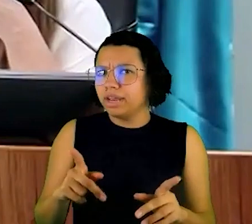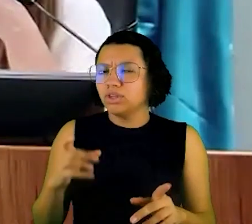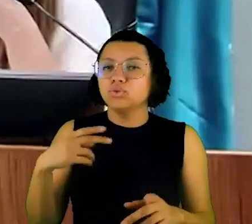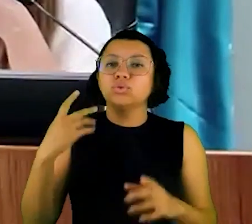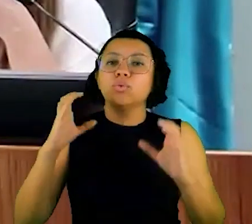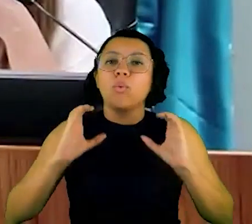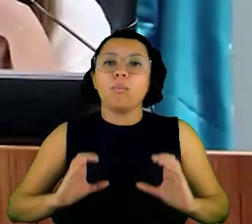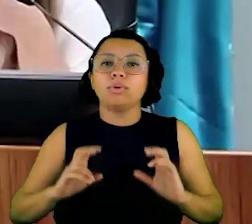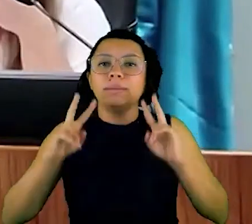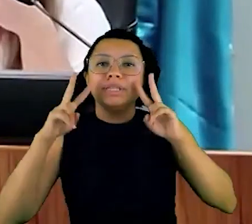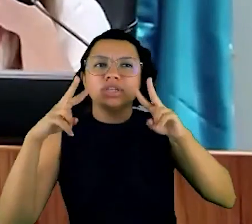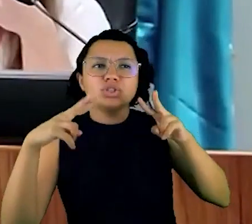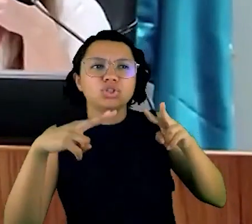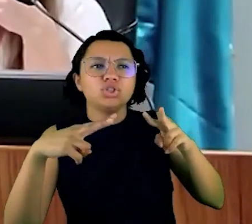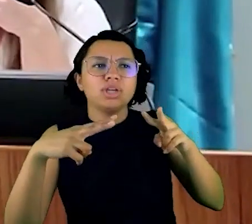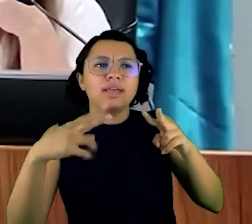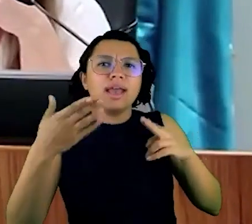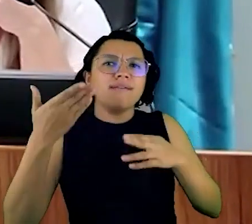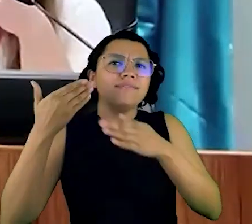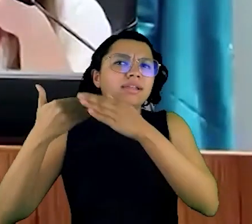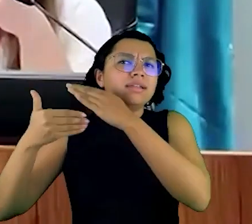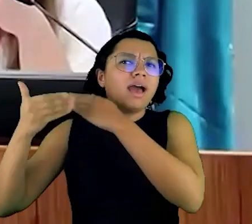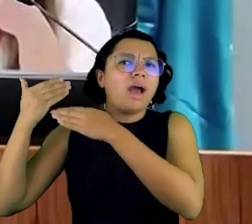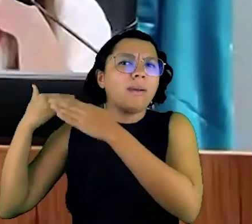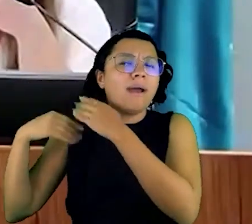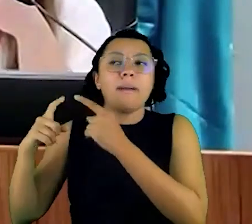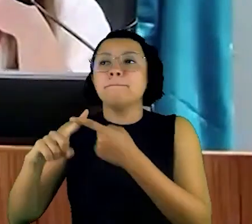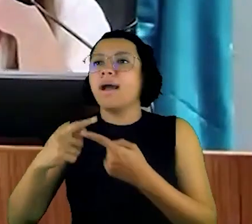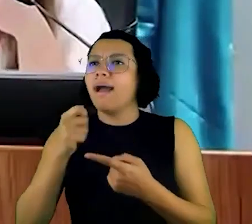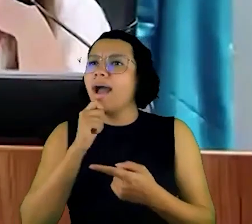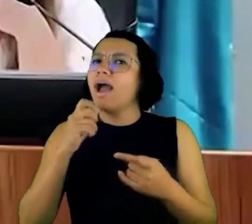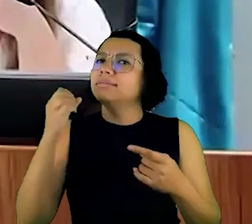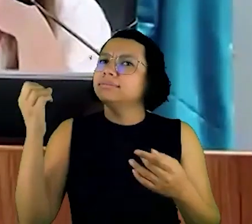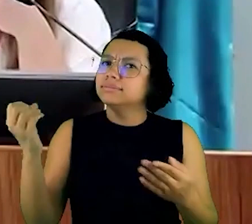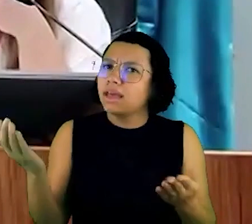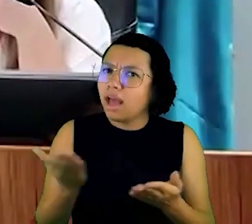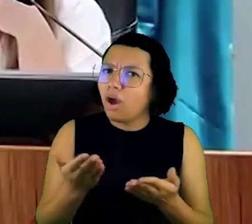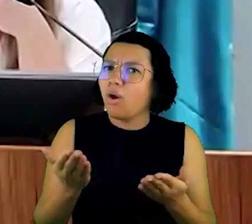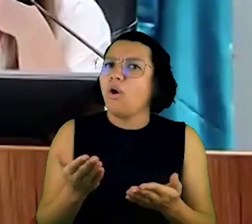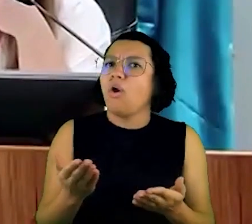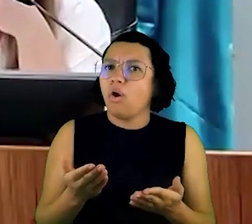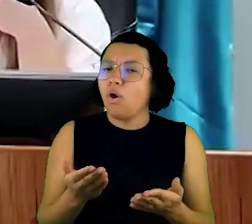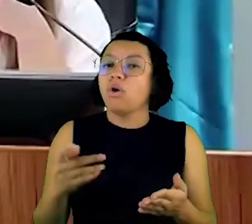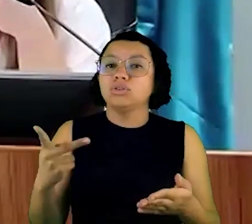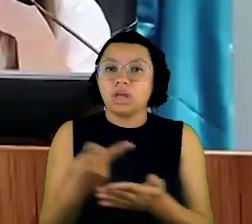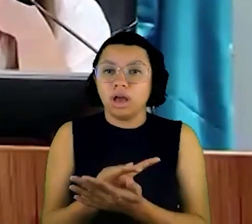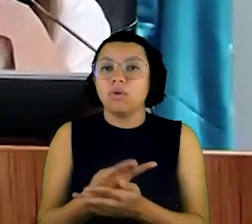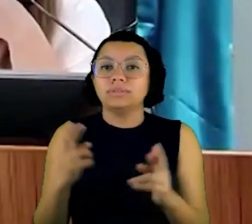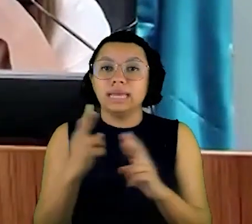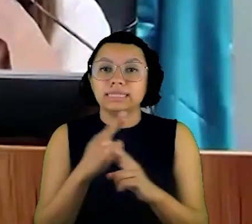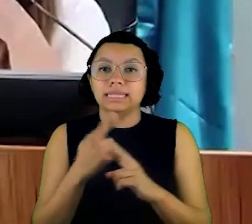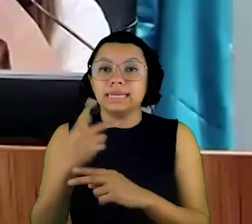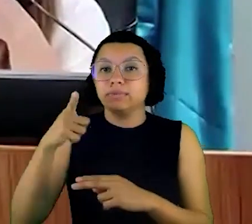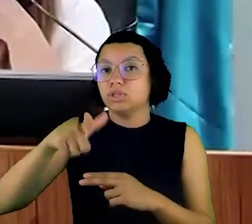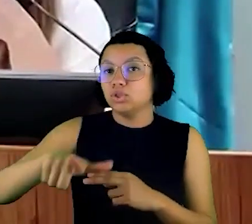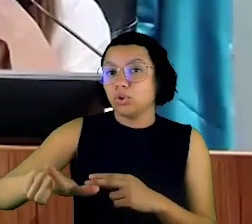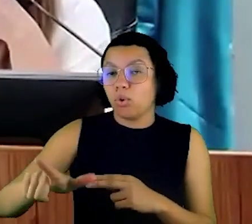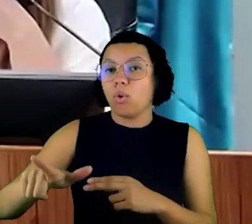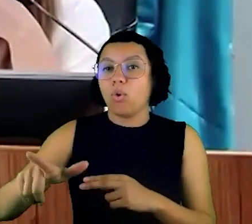que nós enxergávamos no passado, mas que ainda está presente em relação a esses